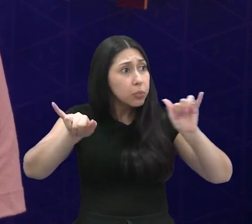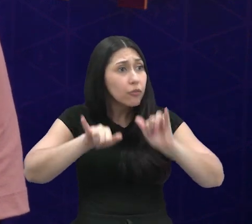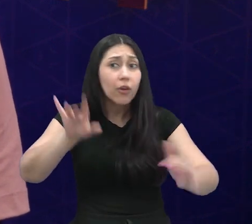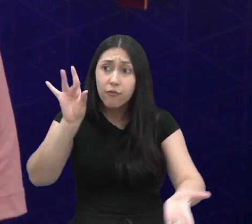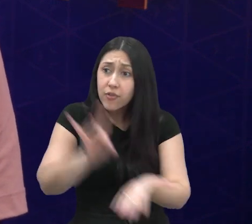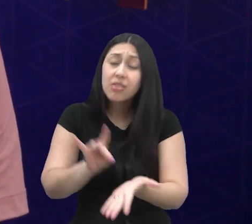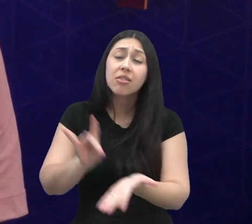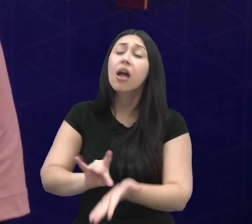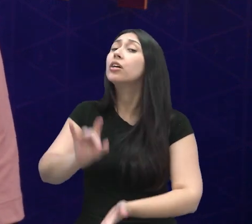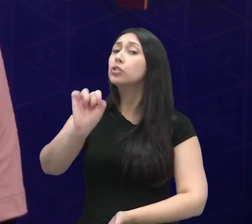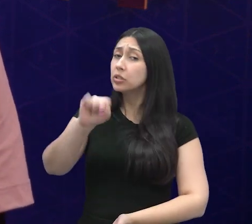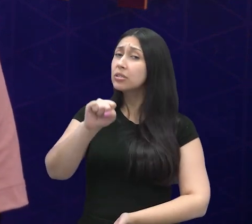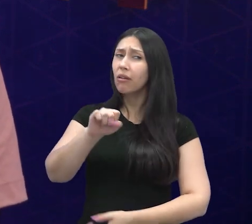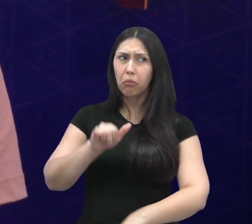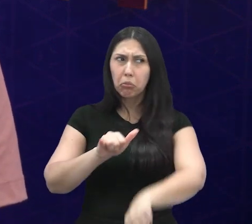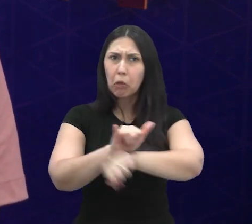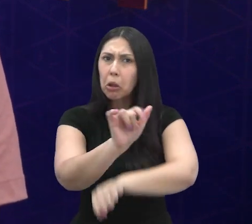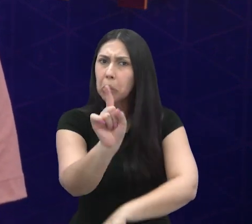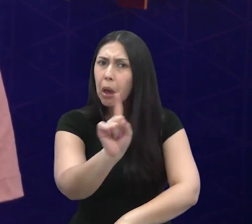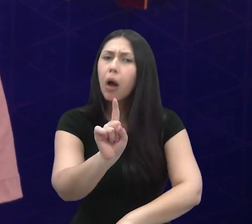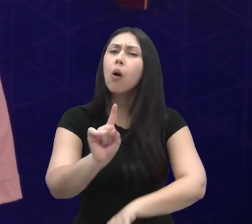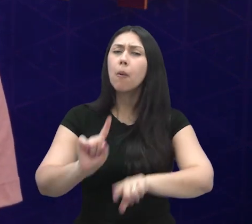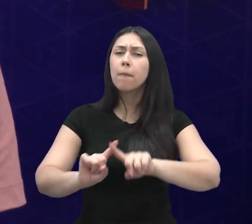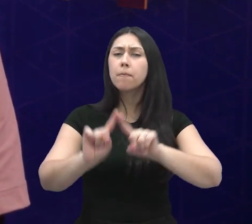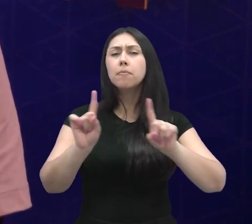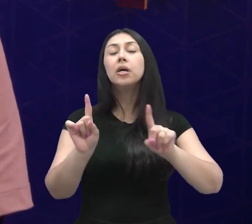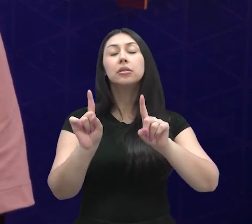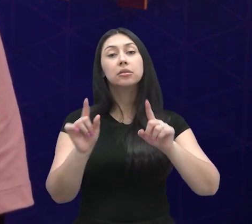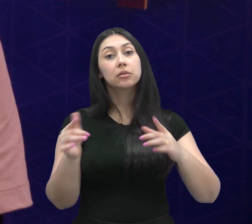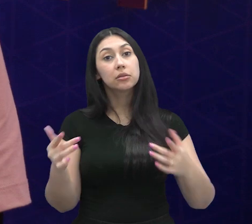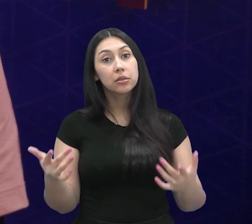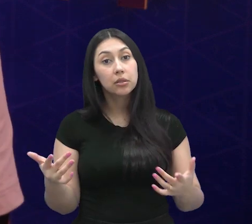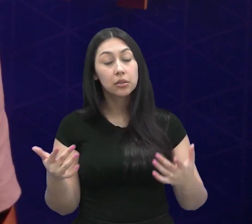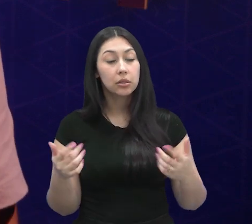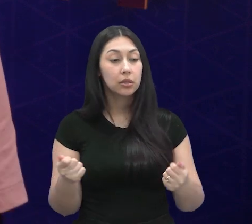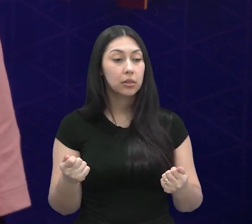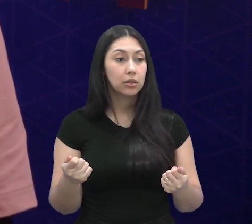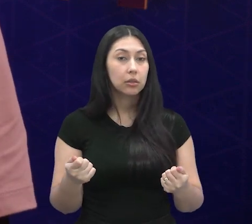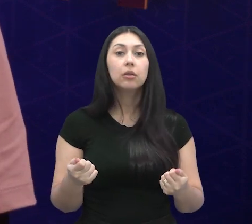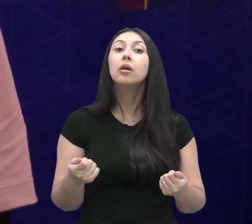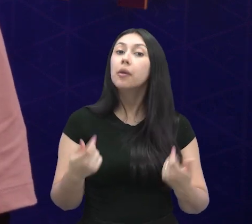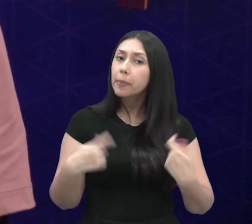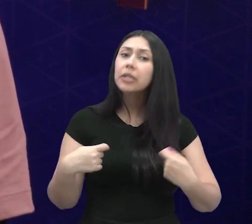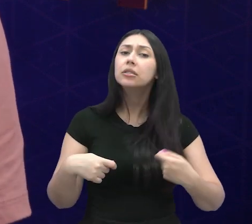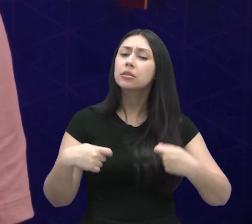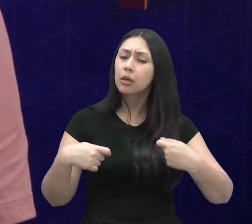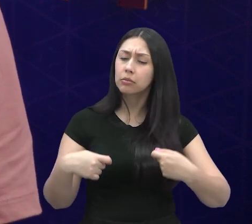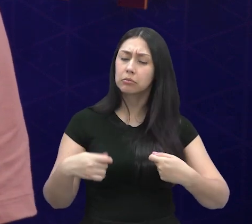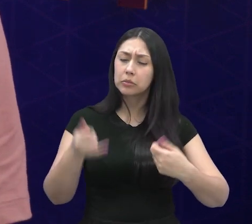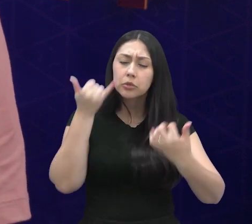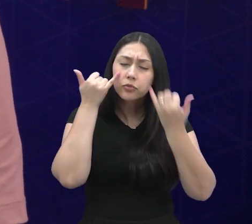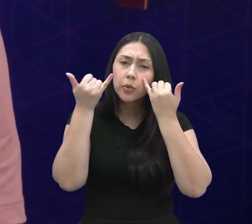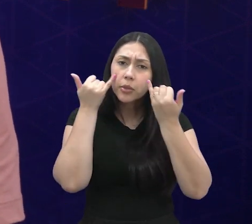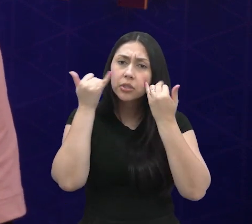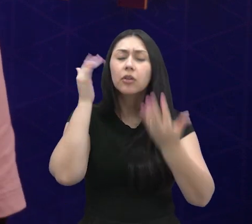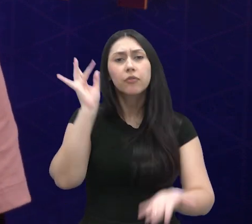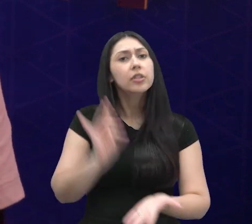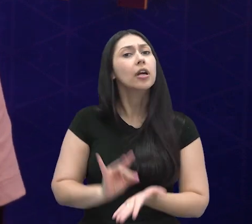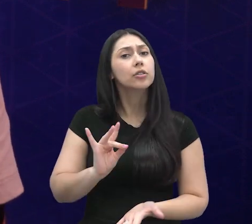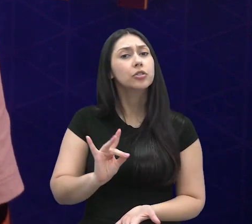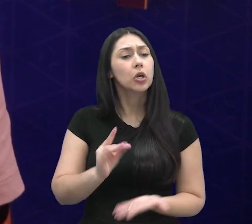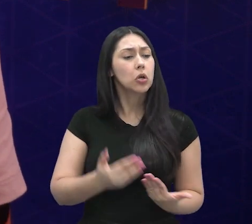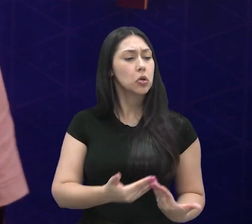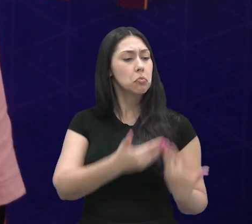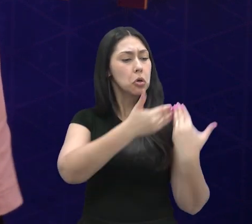não vai deixar de informar, a gente não vai enganar as pessoas, né? E eu entro nessa discussão jornalística